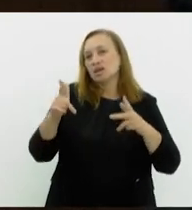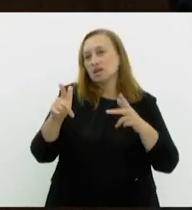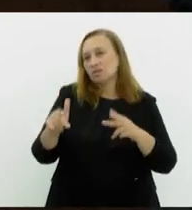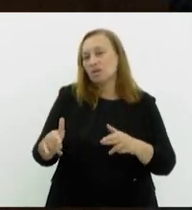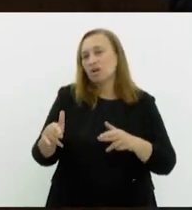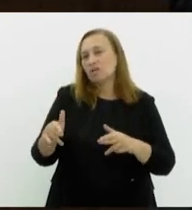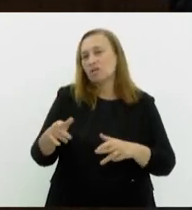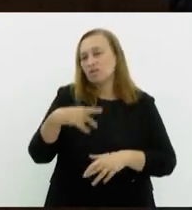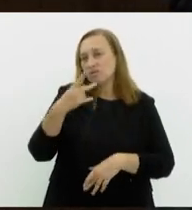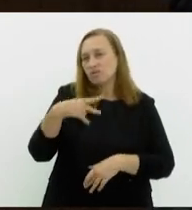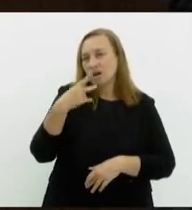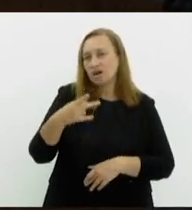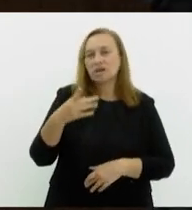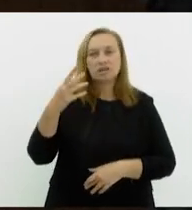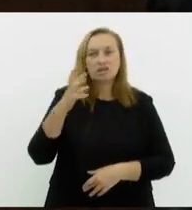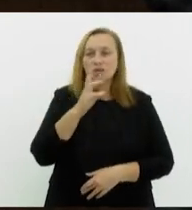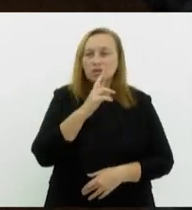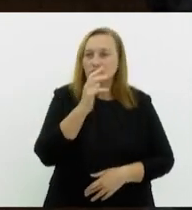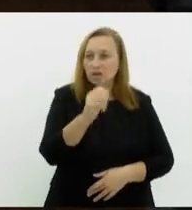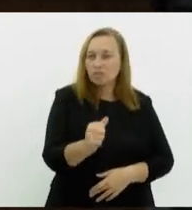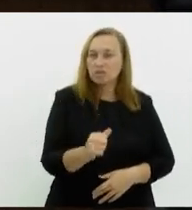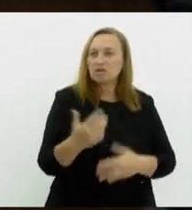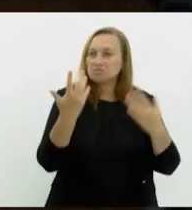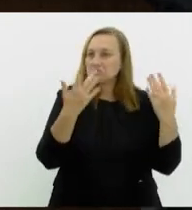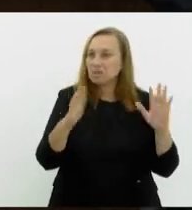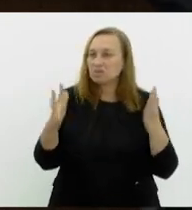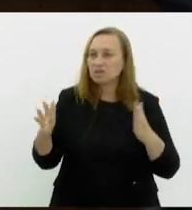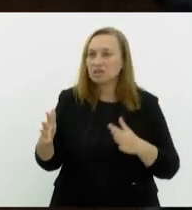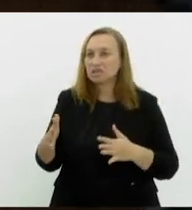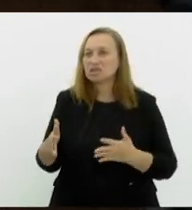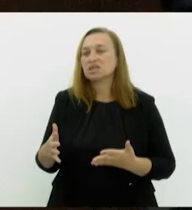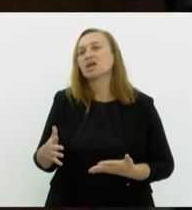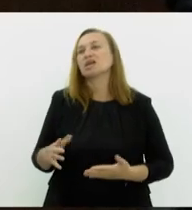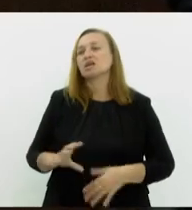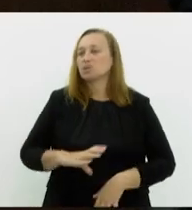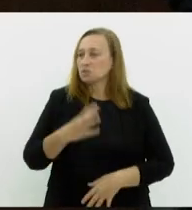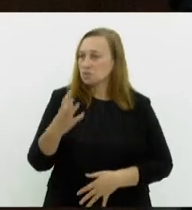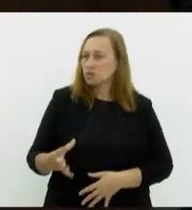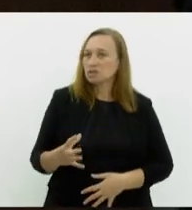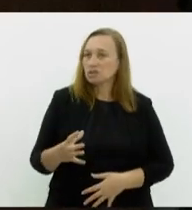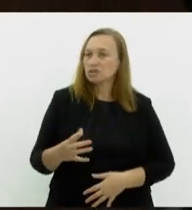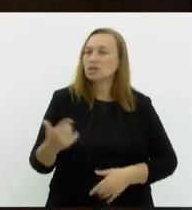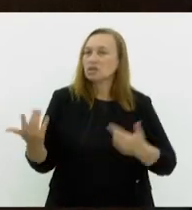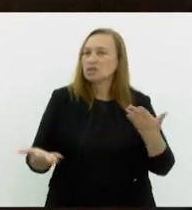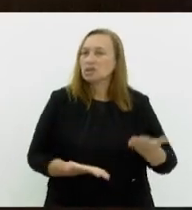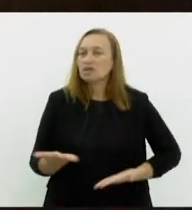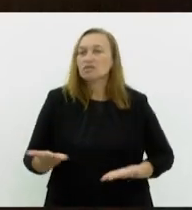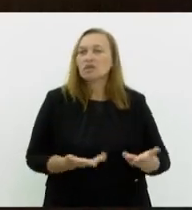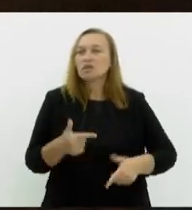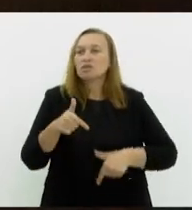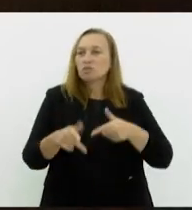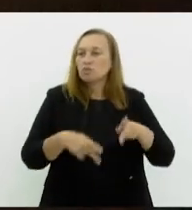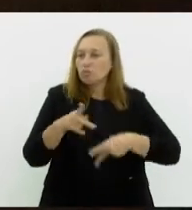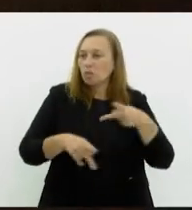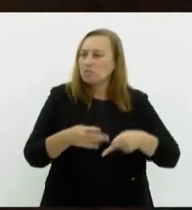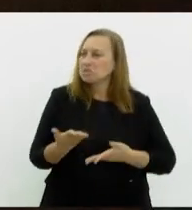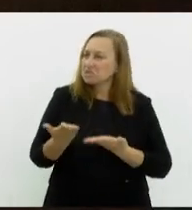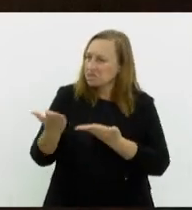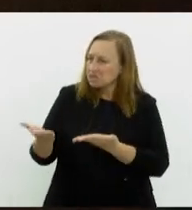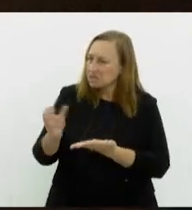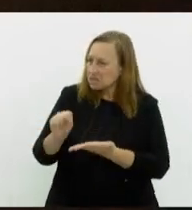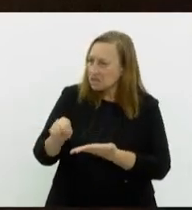das palavras da Maria, né, parabenizar o trabalho desses guerreiros, né, que estão aí para servir a população. Esses sim